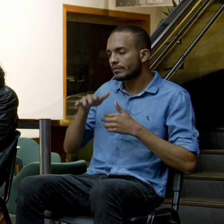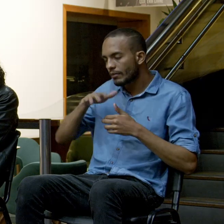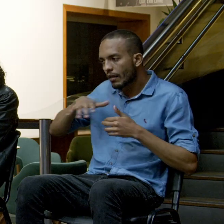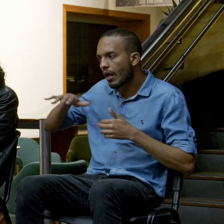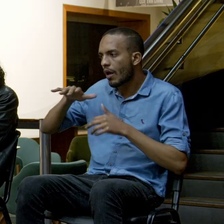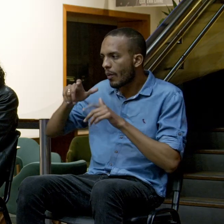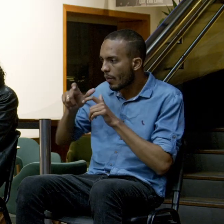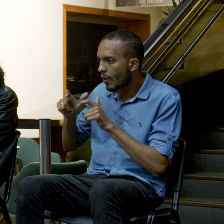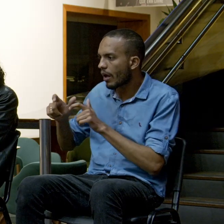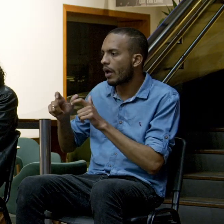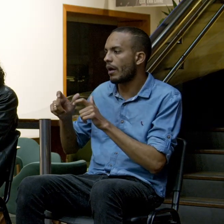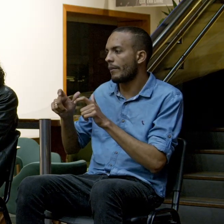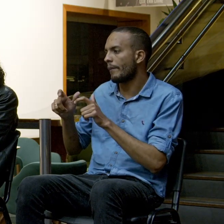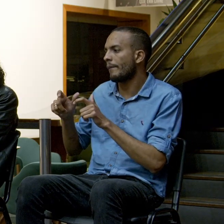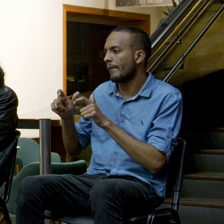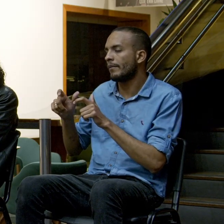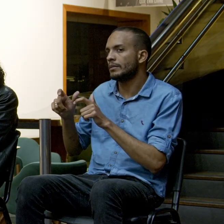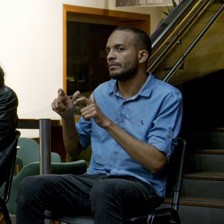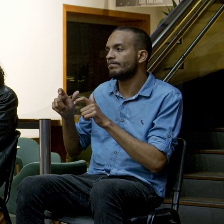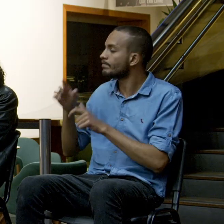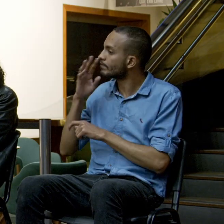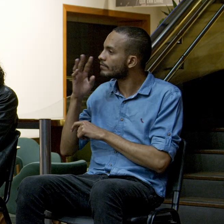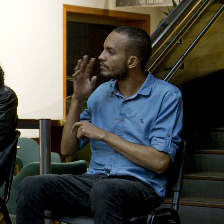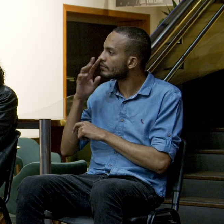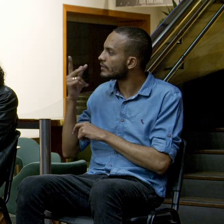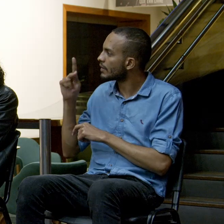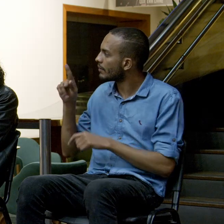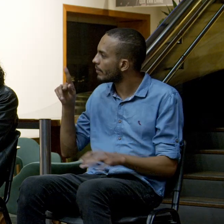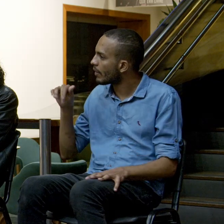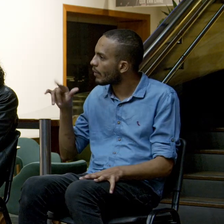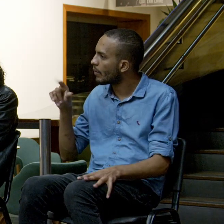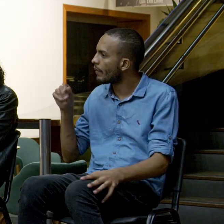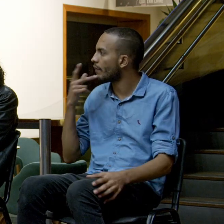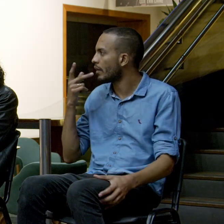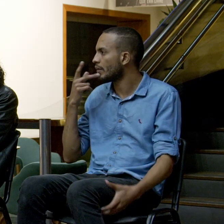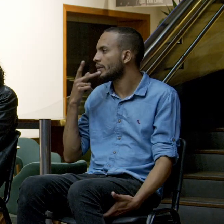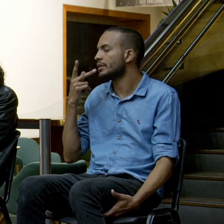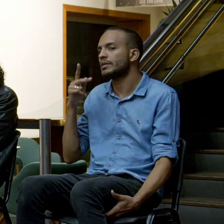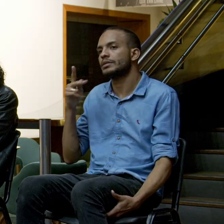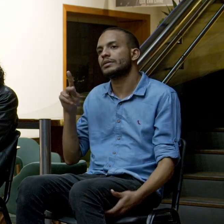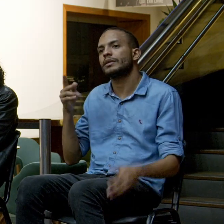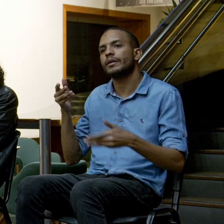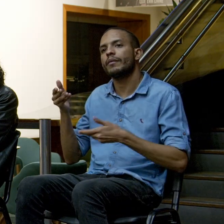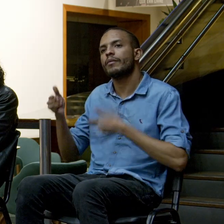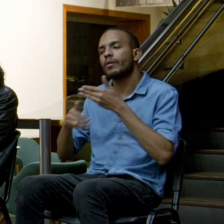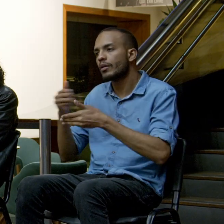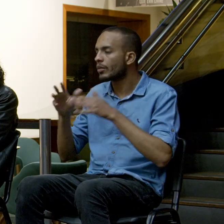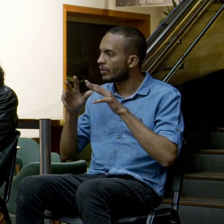lugar que, enfim, até é interessante ouvir o Paulo também, que esteve próximo dela nesse processo todo, e Priscila,